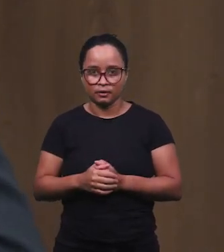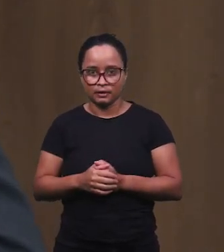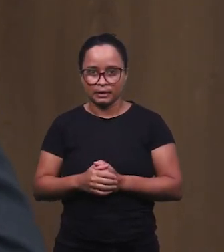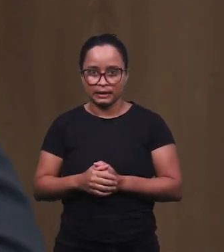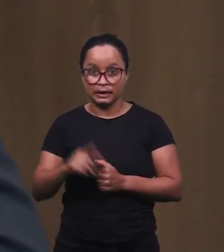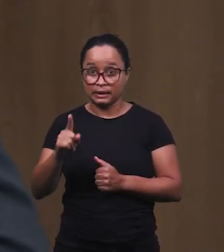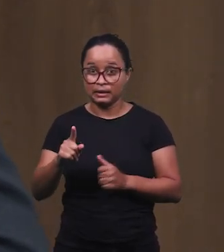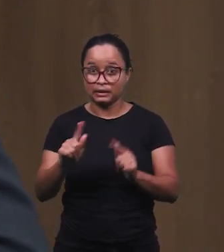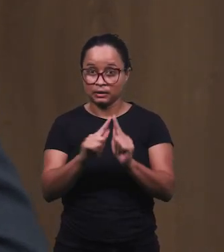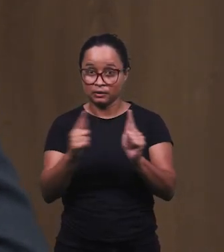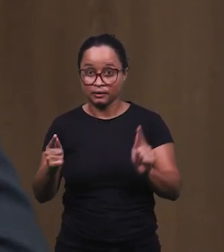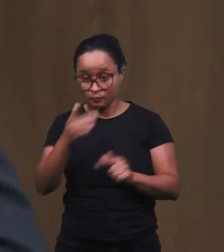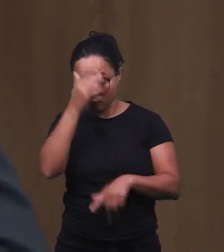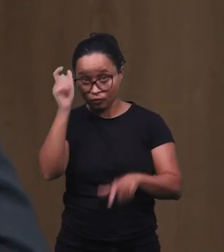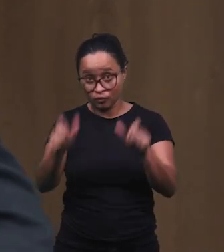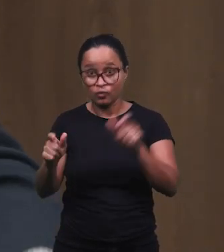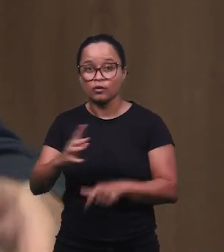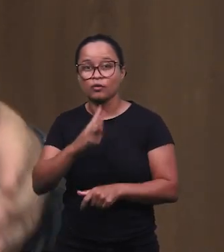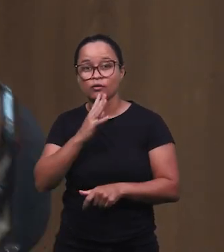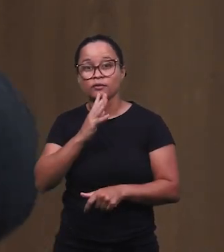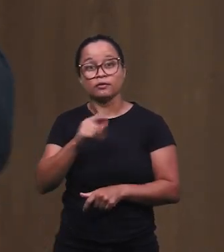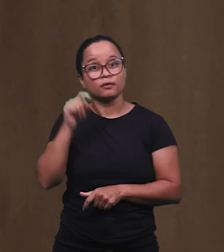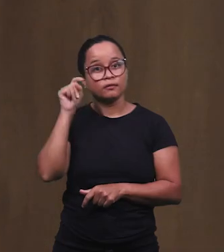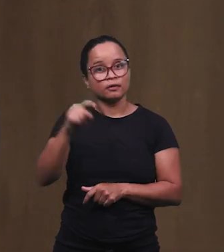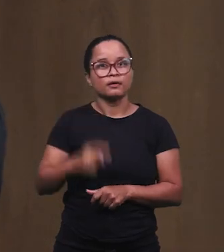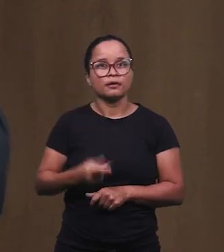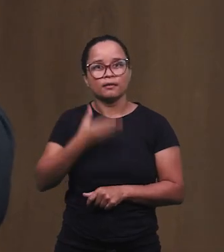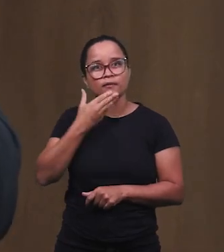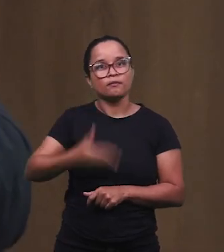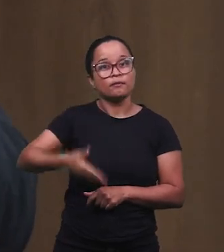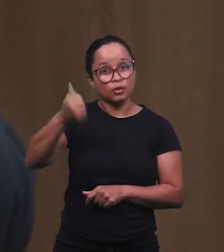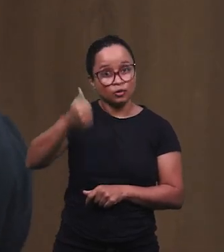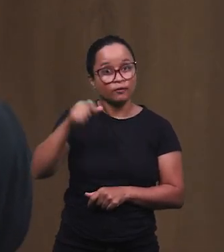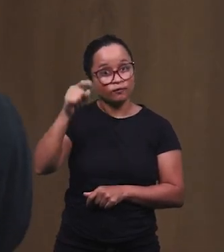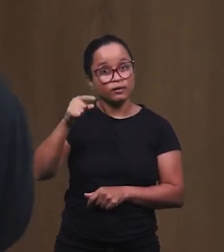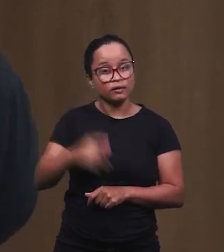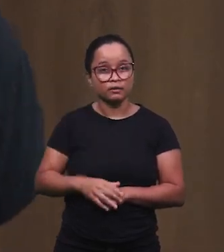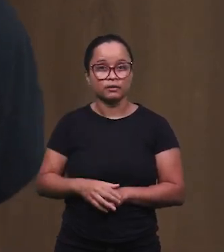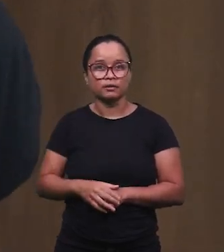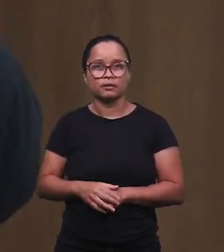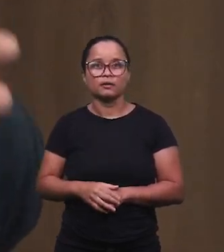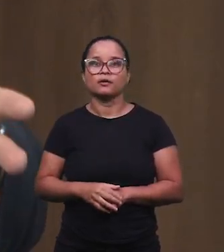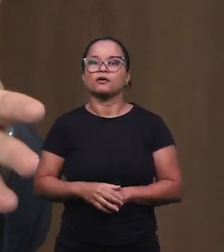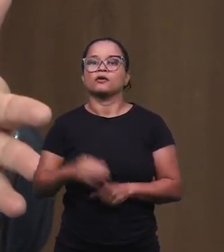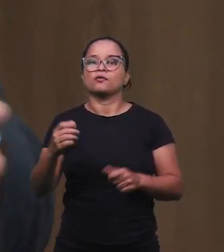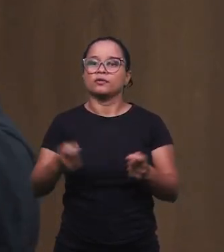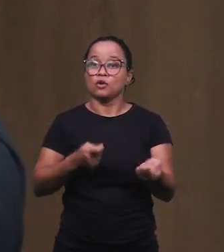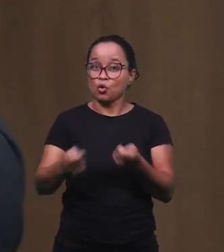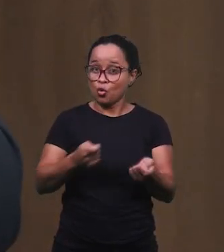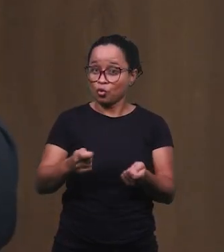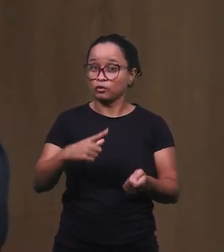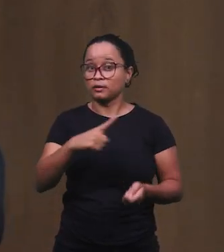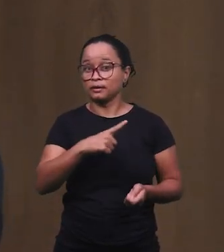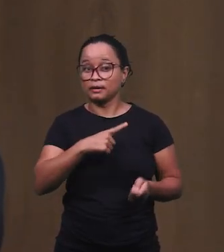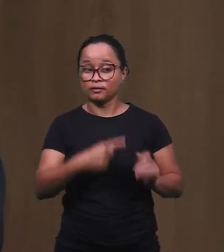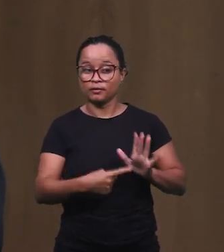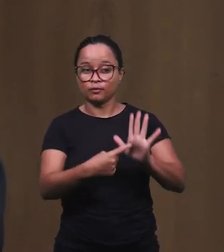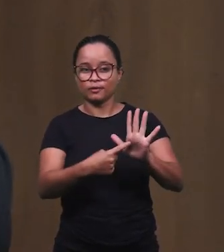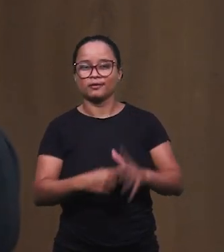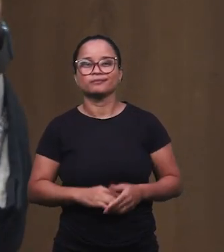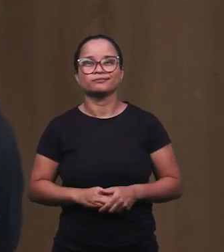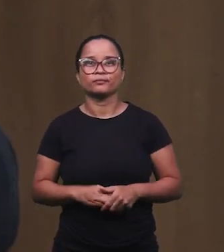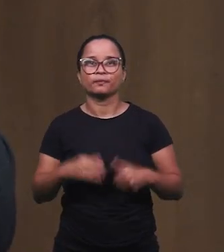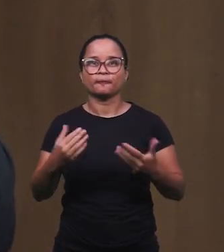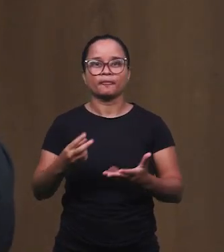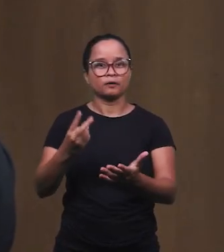pessoas elas querem conhecer um pouco mais sobre você, é melhor que seja você falando. Então, é melhor que seja algo que você está controlando como vai ser mostrado.